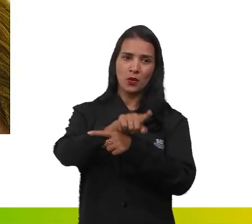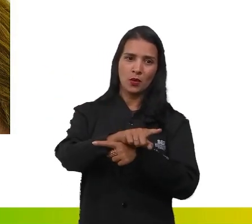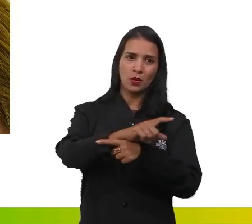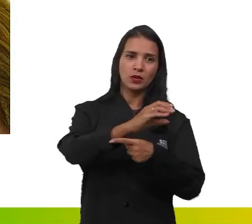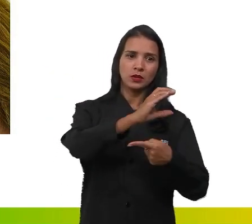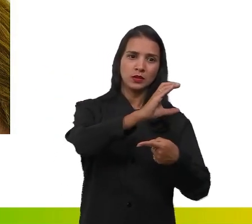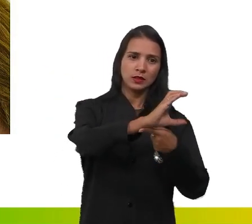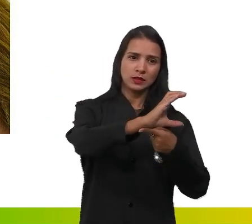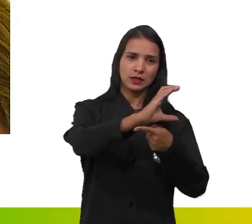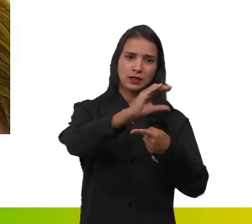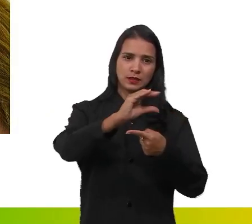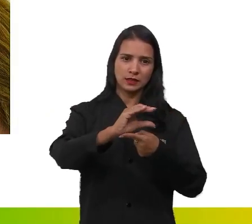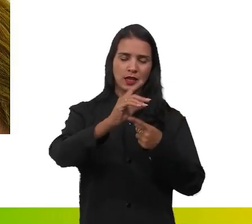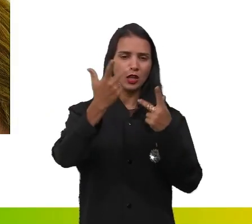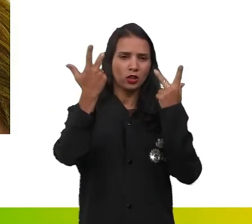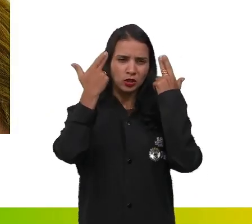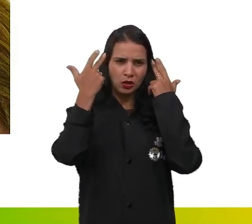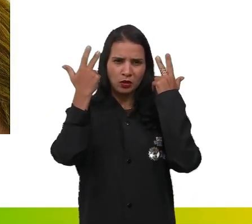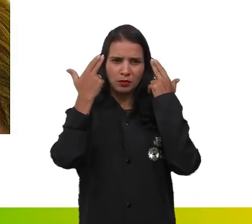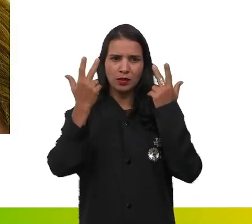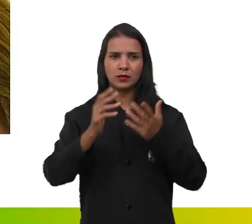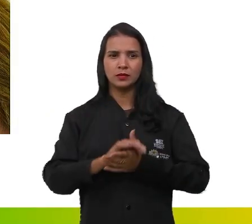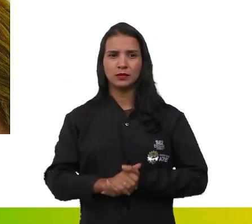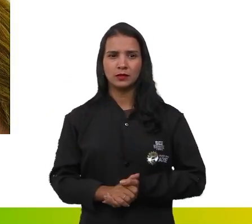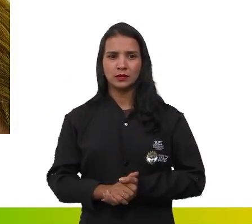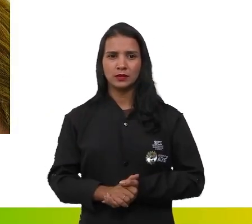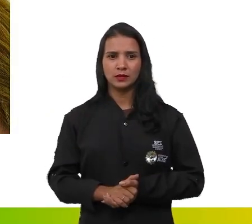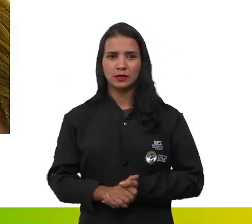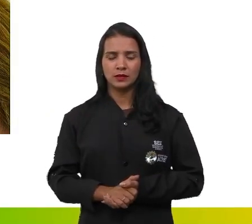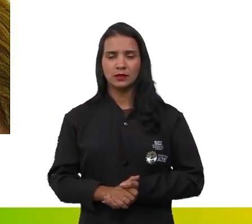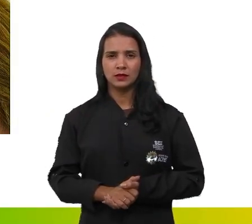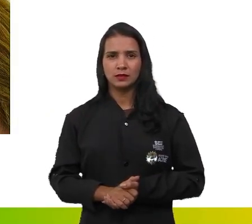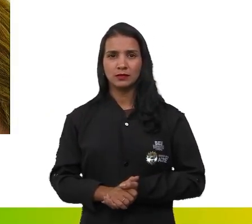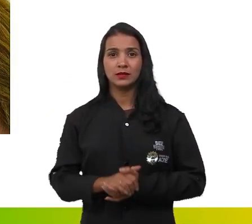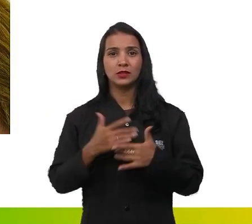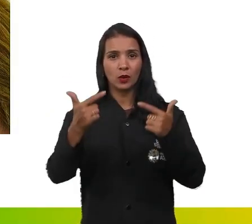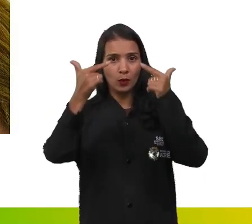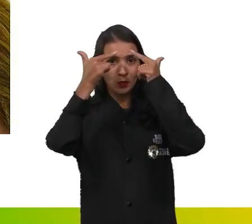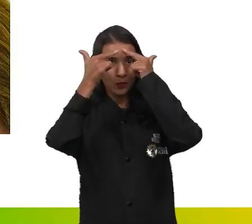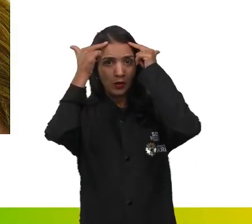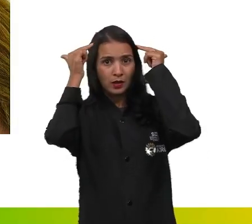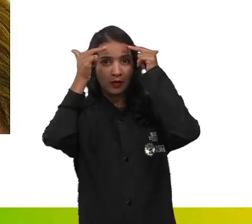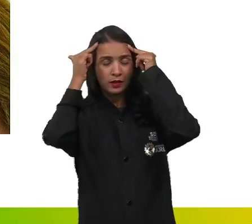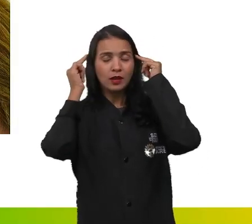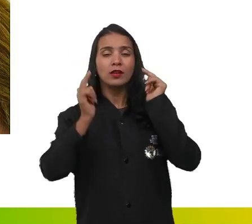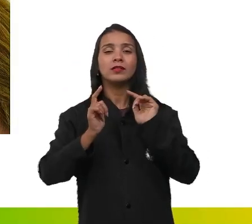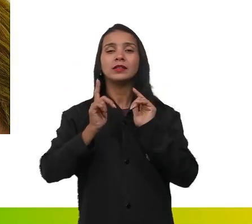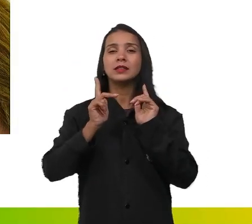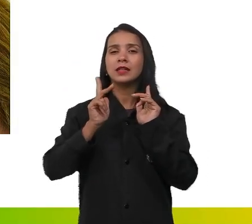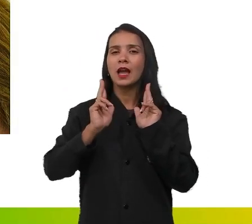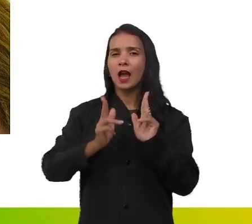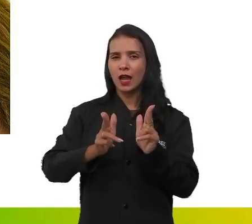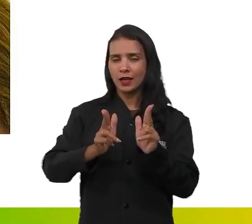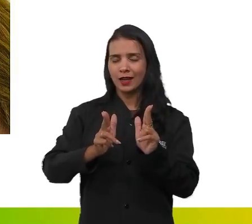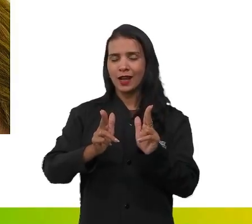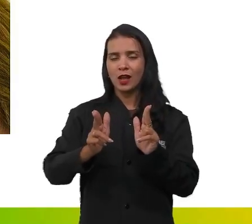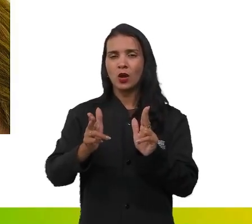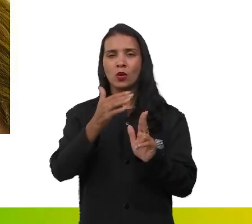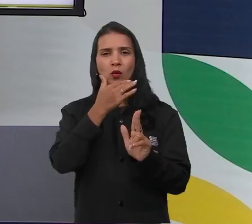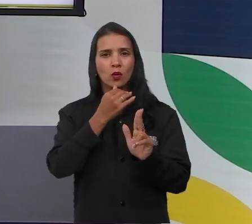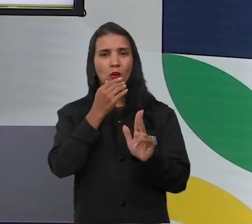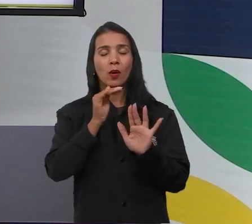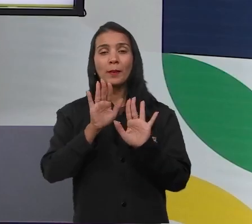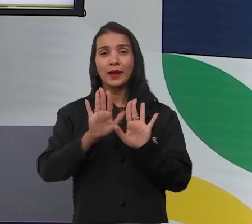Czinho, normal, tá? Então, a calvície funciona desse jeito nos homens. É importante vocês